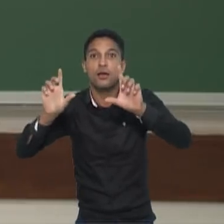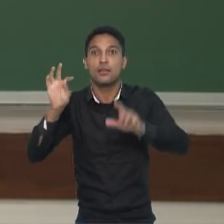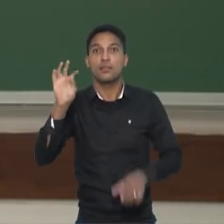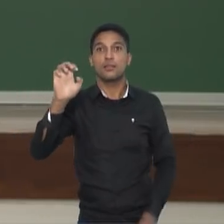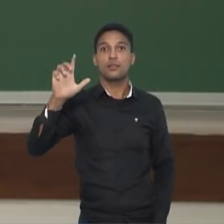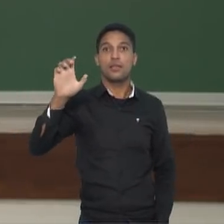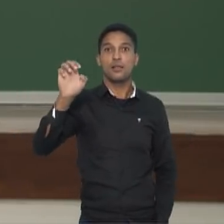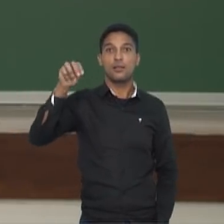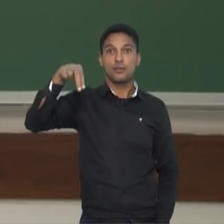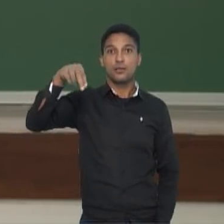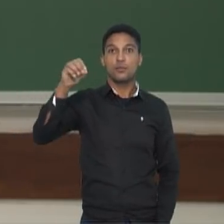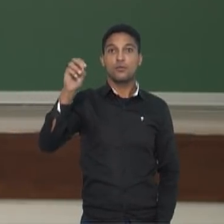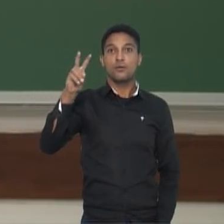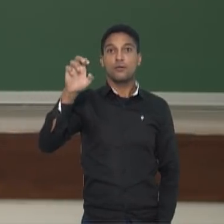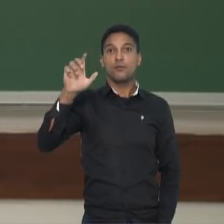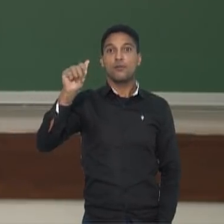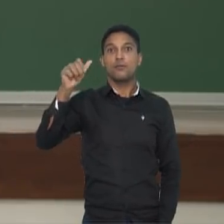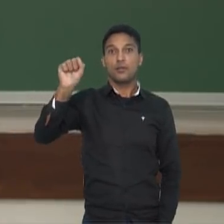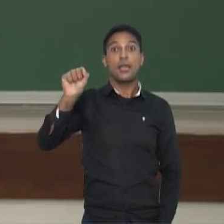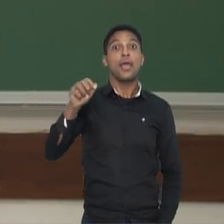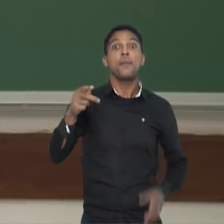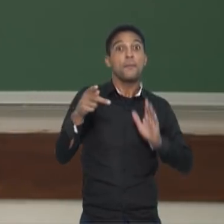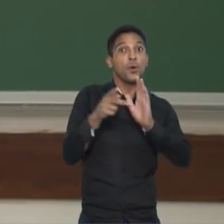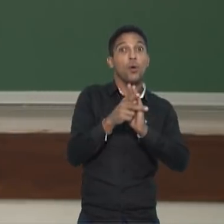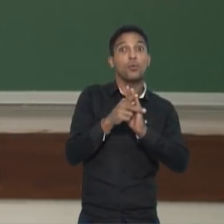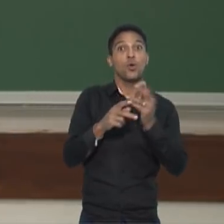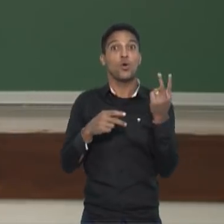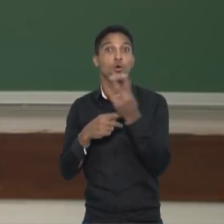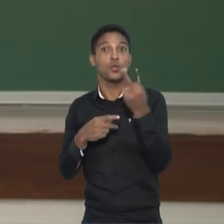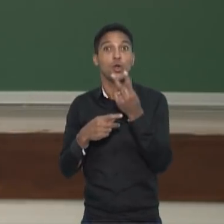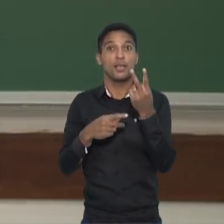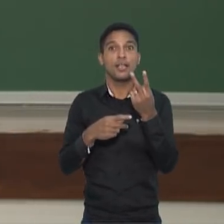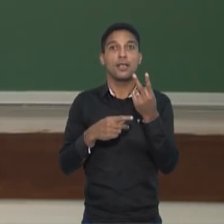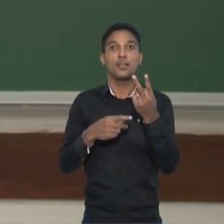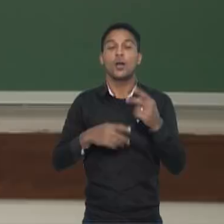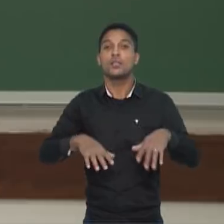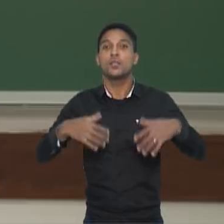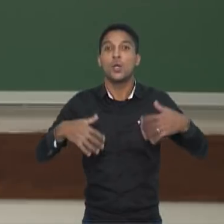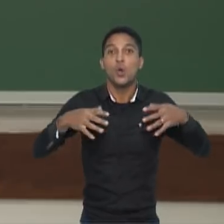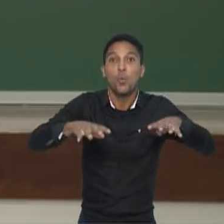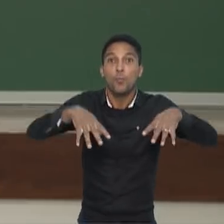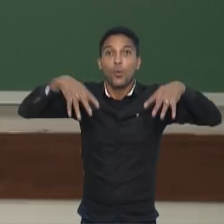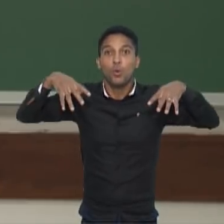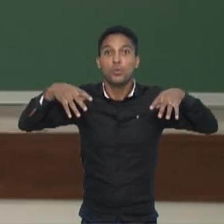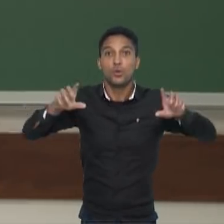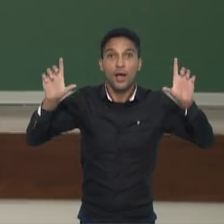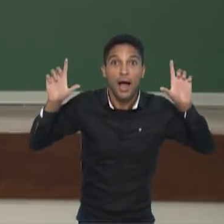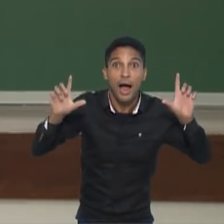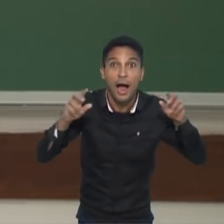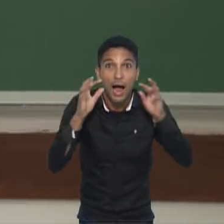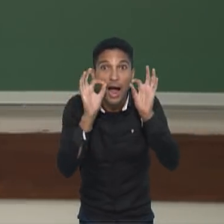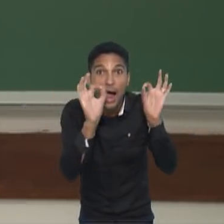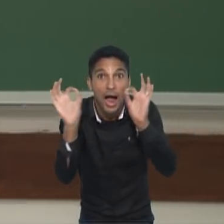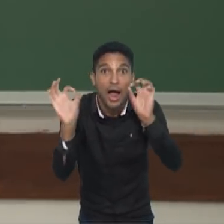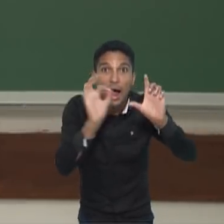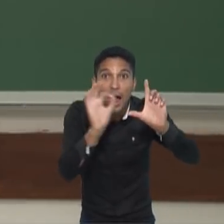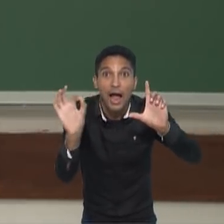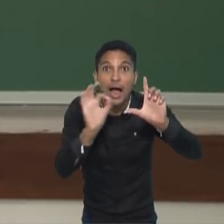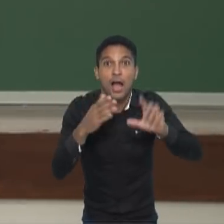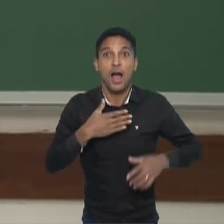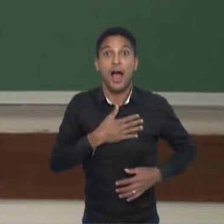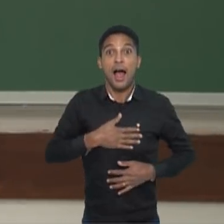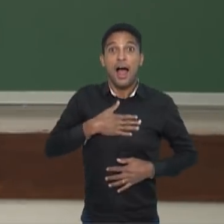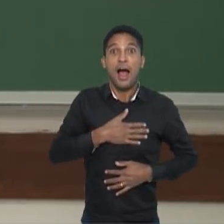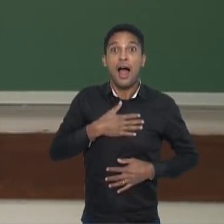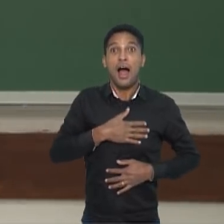bastante fãs, assim, e tem servido assim para ampliar, inclusive, a questão da comunicação e da produção de conteúdo.